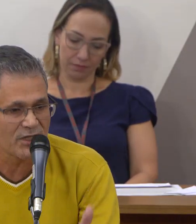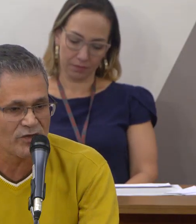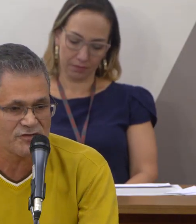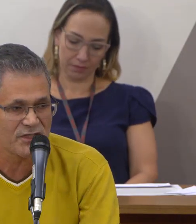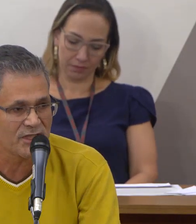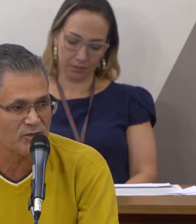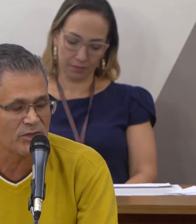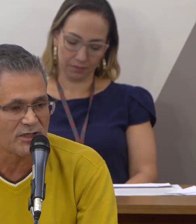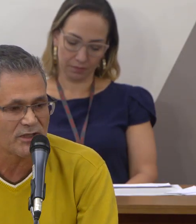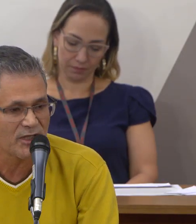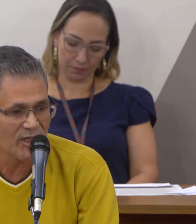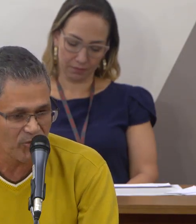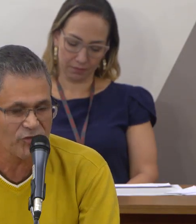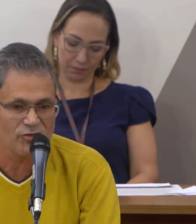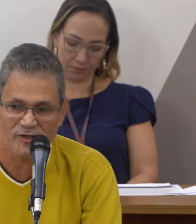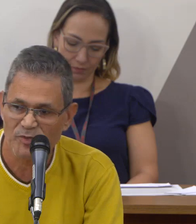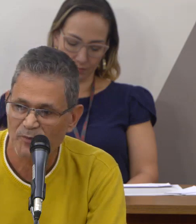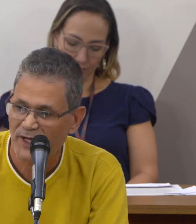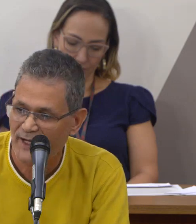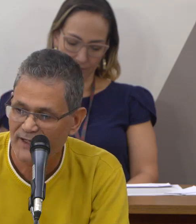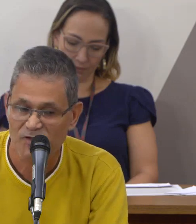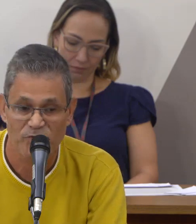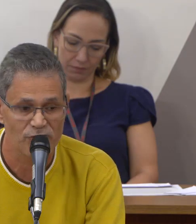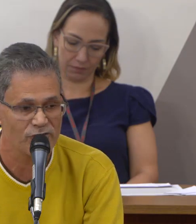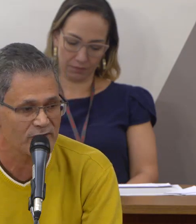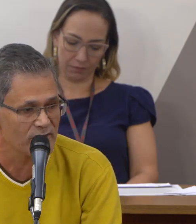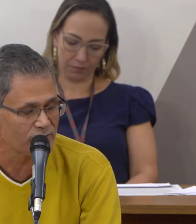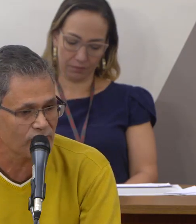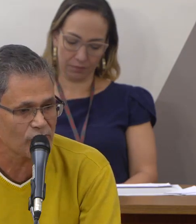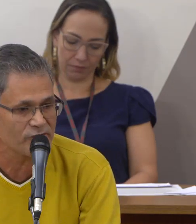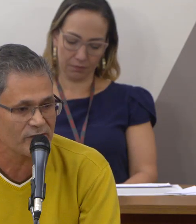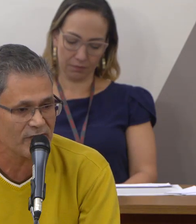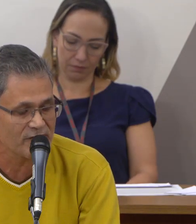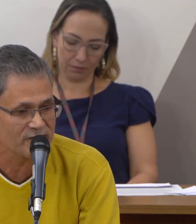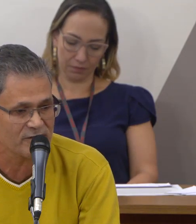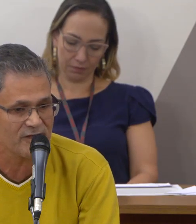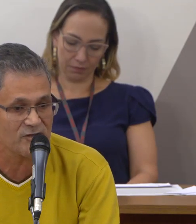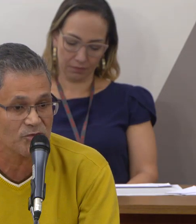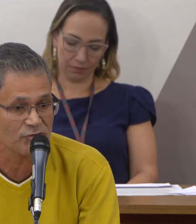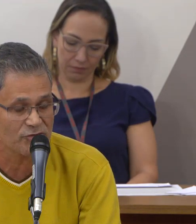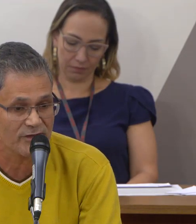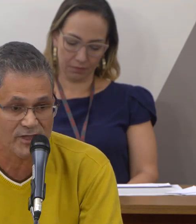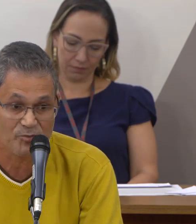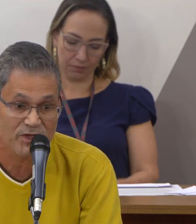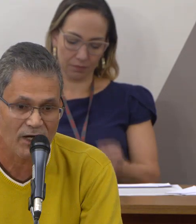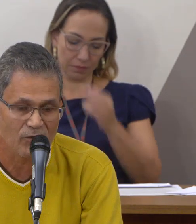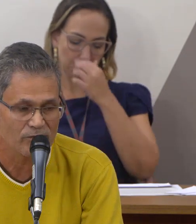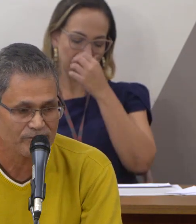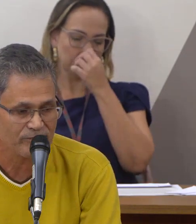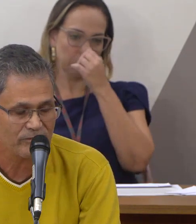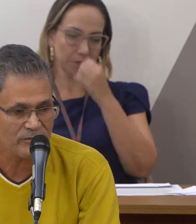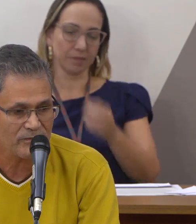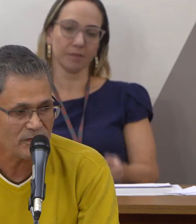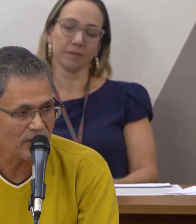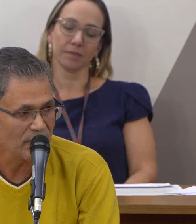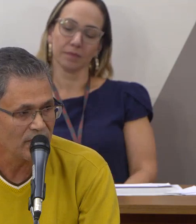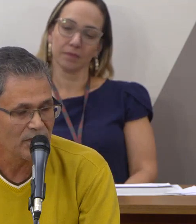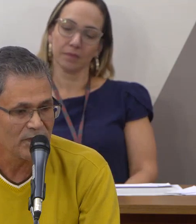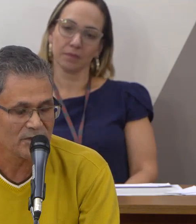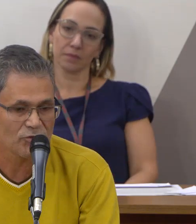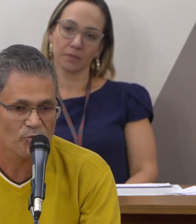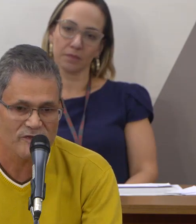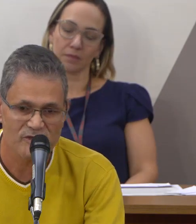cometeu este crime é pessoas Preparadas pessoas que tem força que tem resistência as pessoas que têm capital